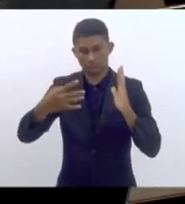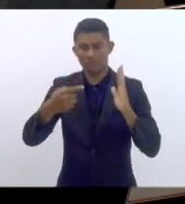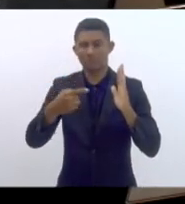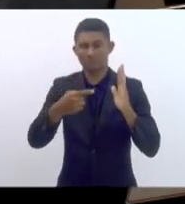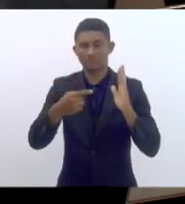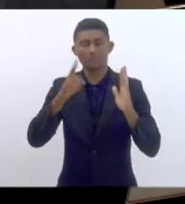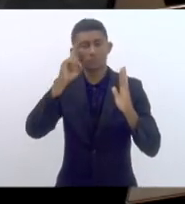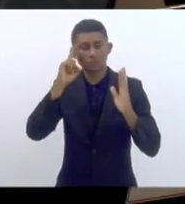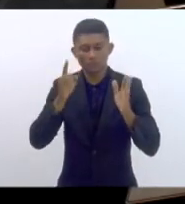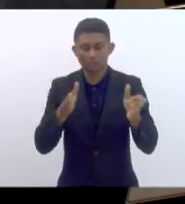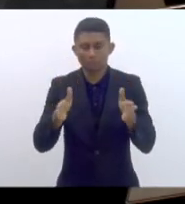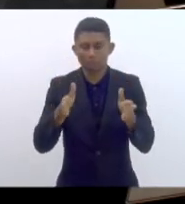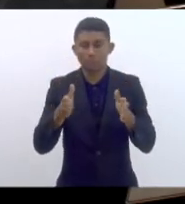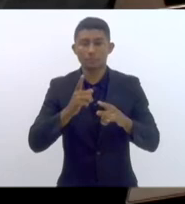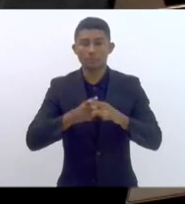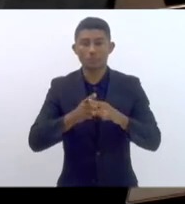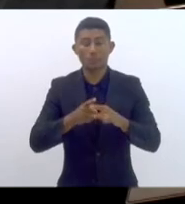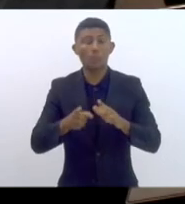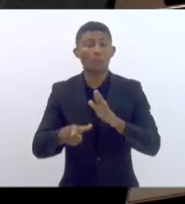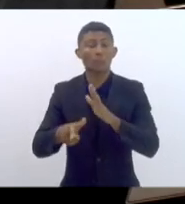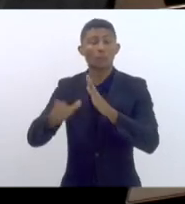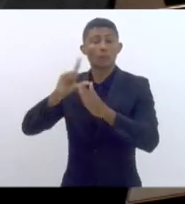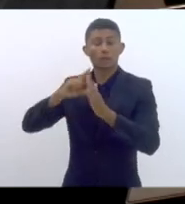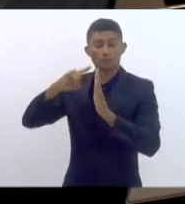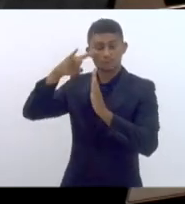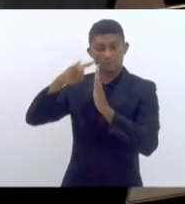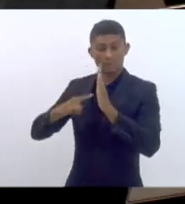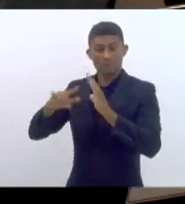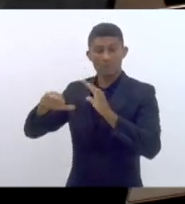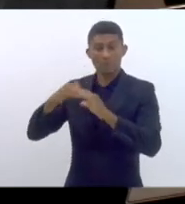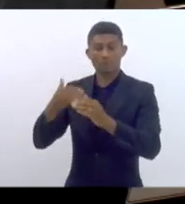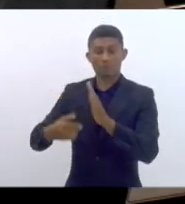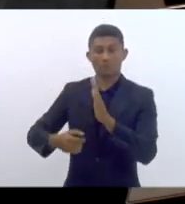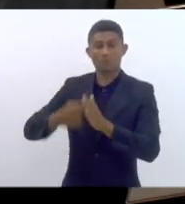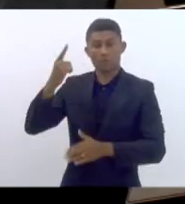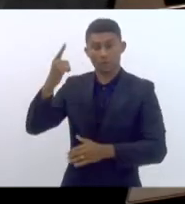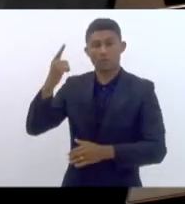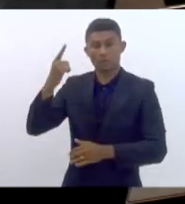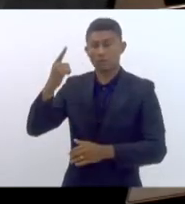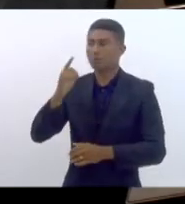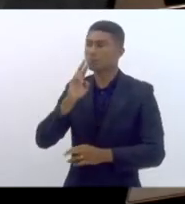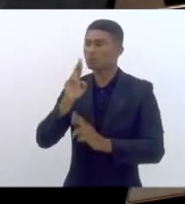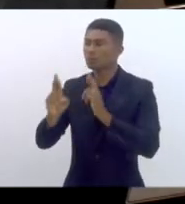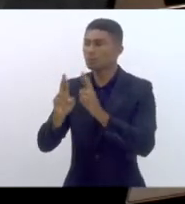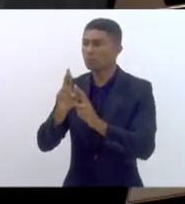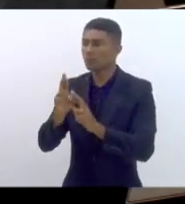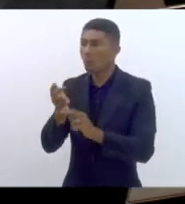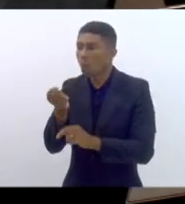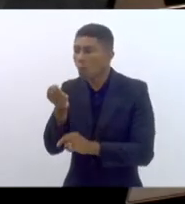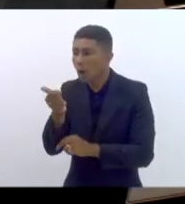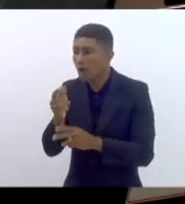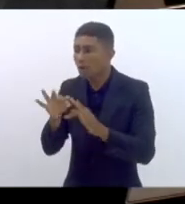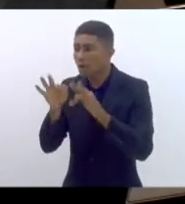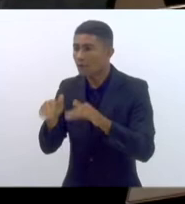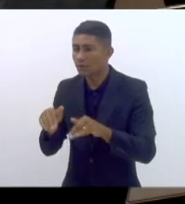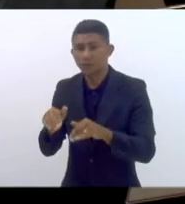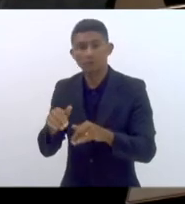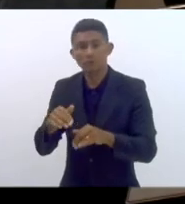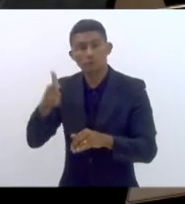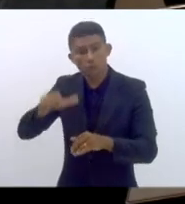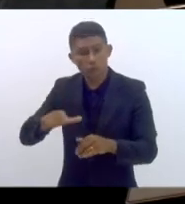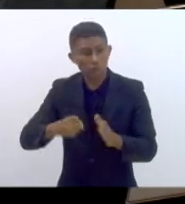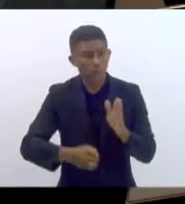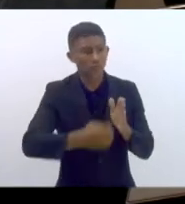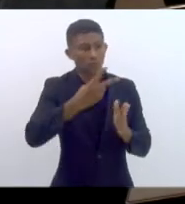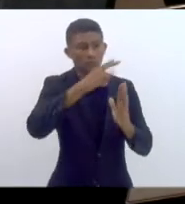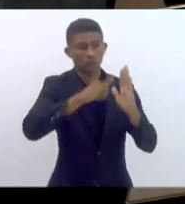estava respondendo o primeiro ofício que foi encaminhado quando a gente recebeu esse segundo, e realmente foi bem trabalhoso. A